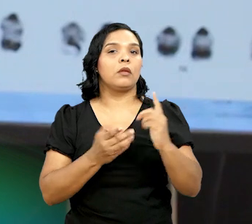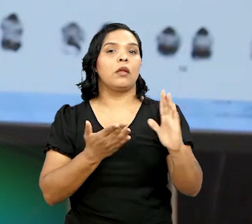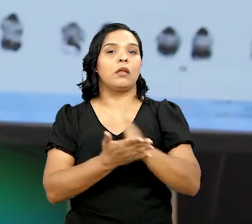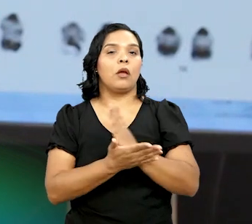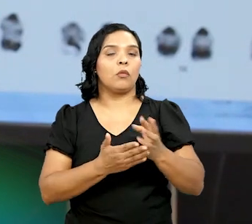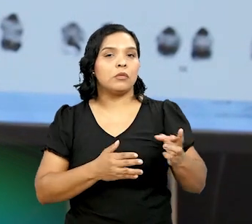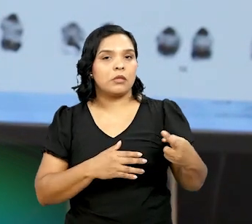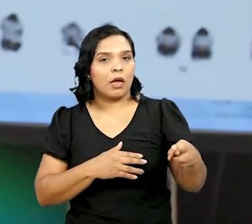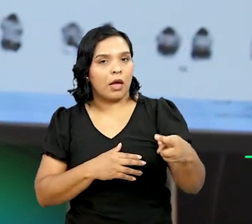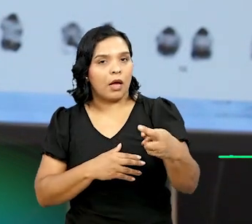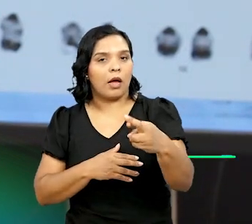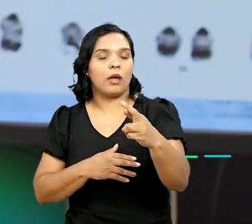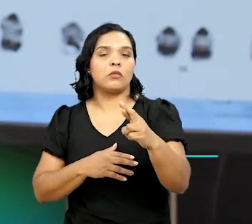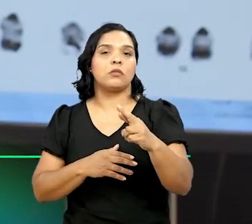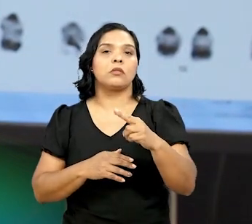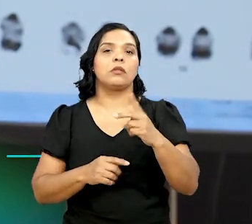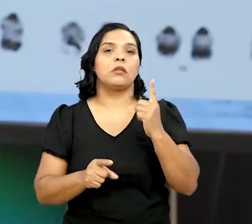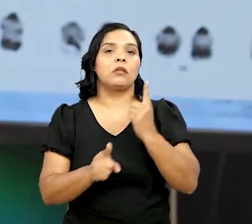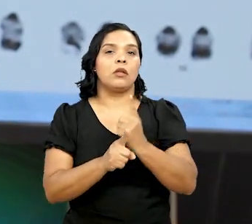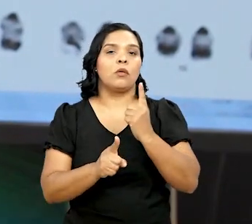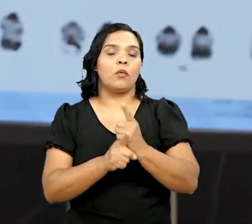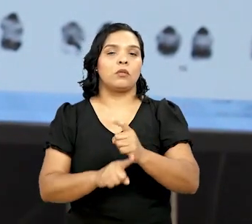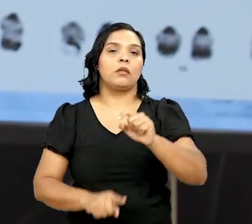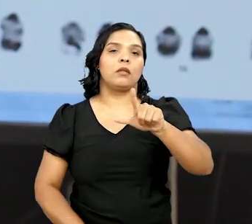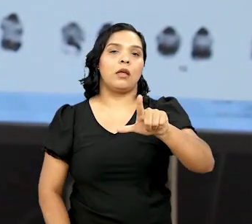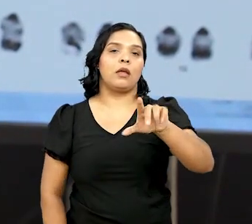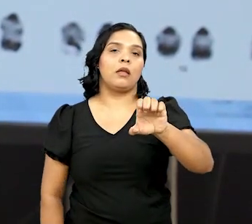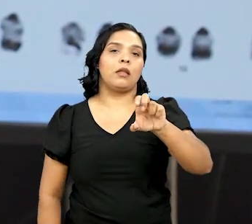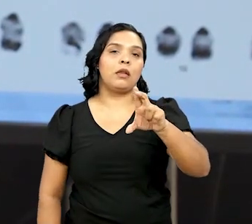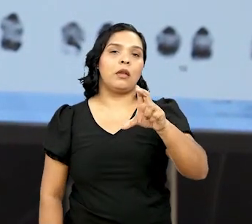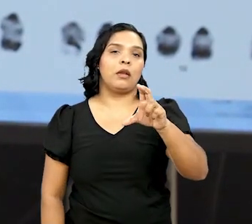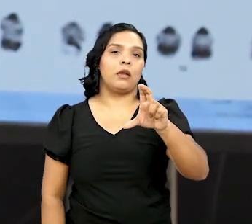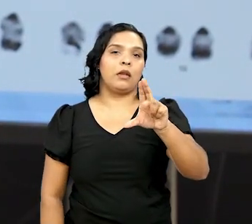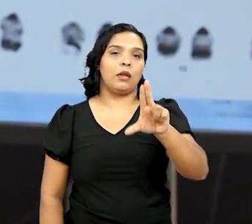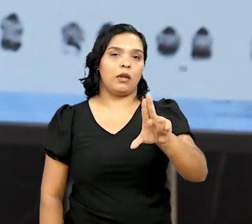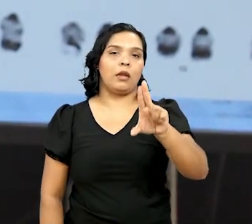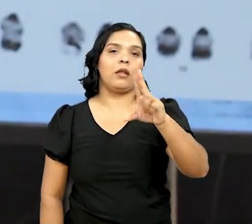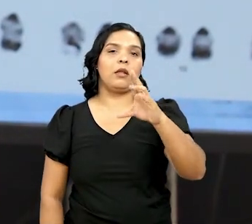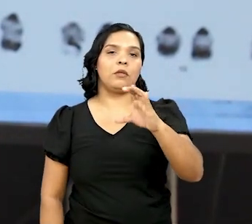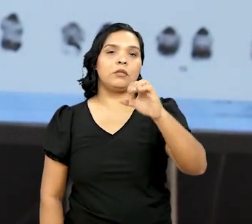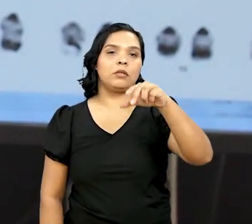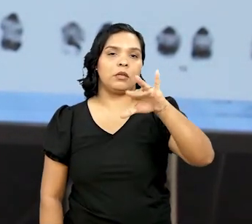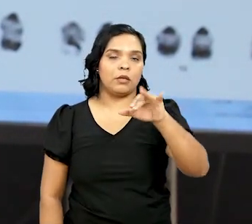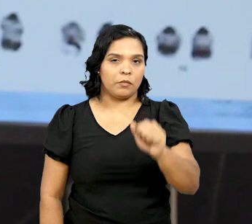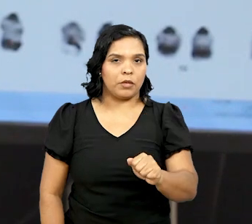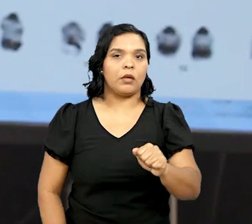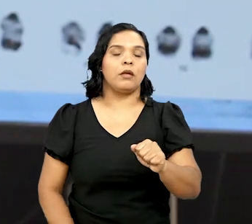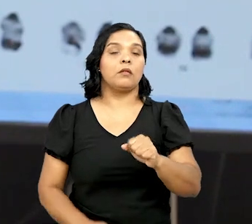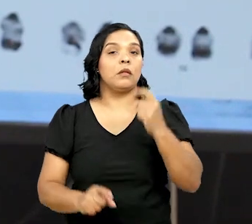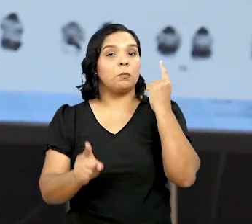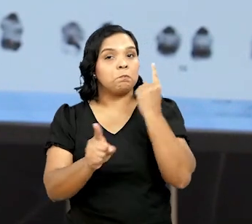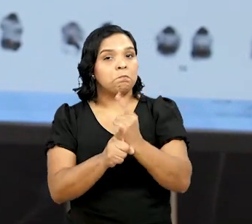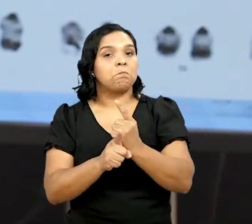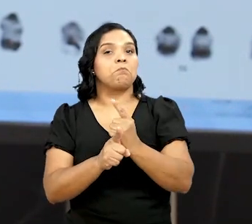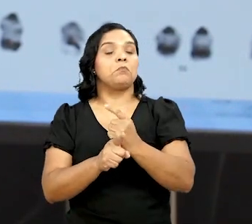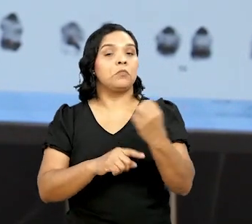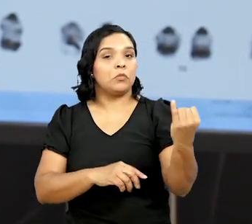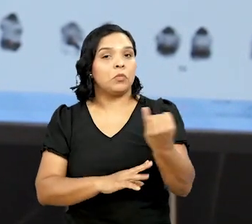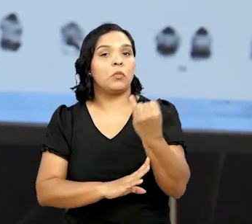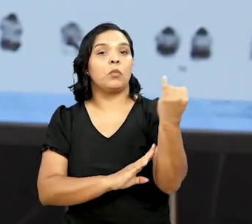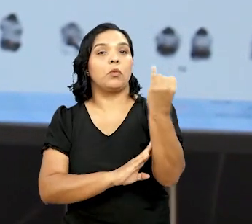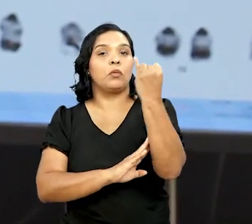em alguns ratos, bastante similares ao que se encontram na leucemia aguda. Então, são achados